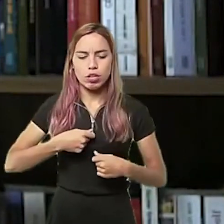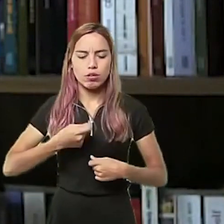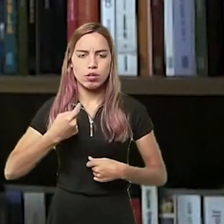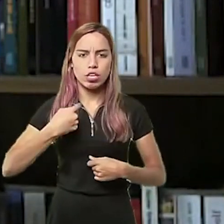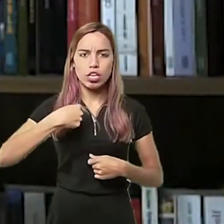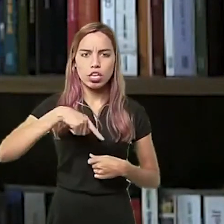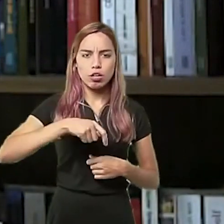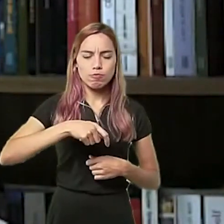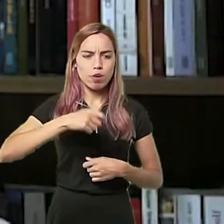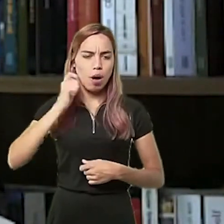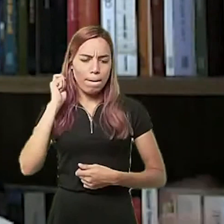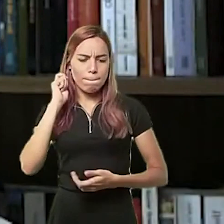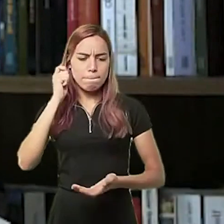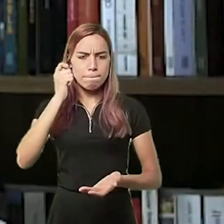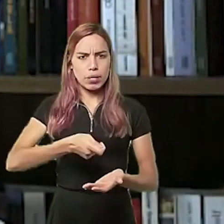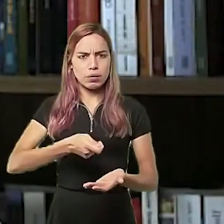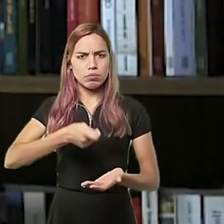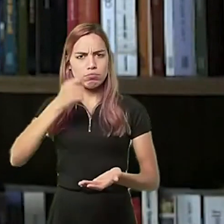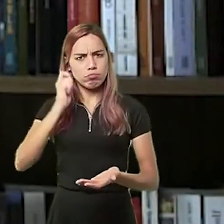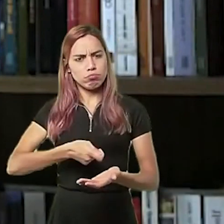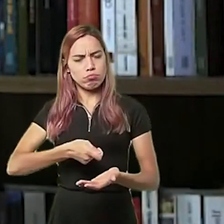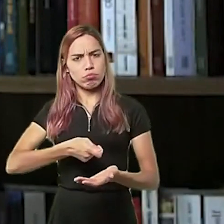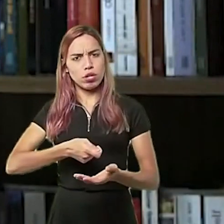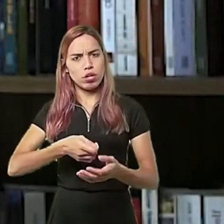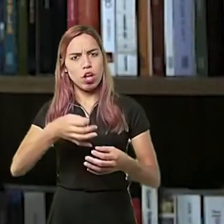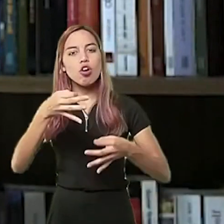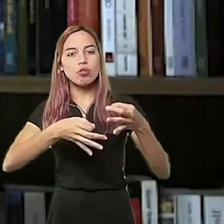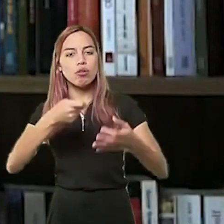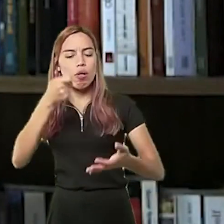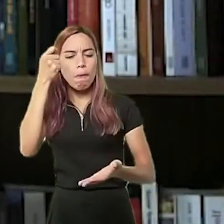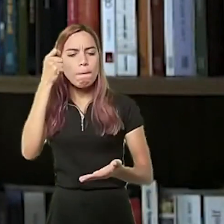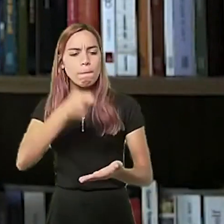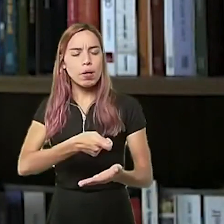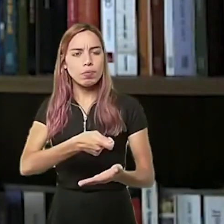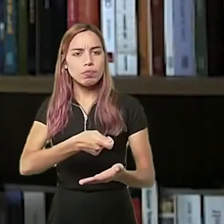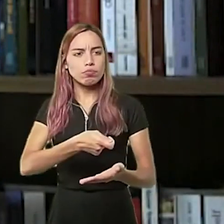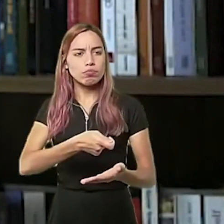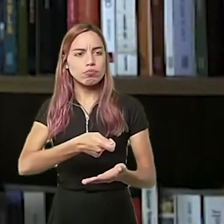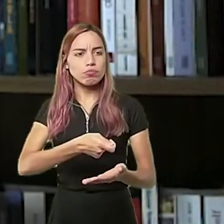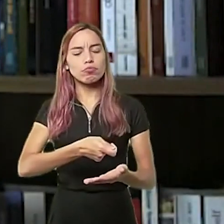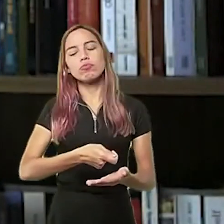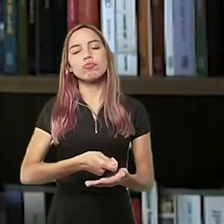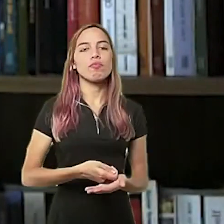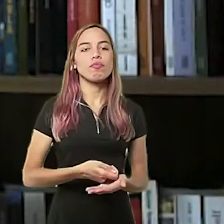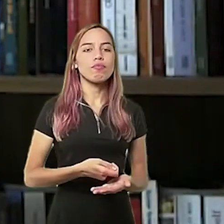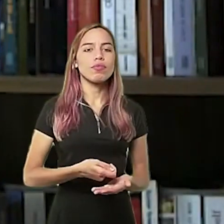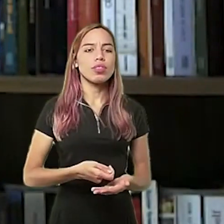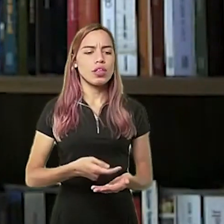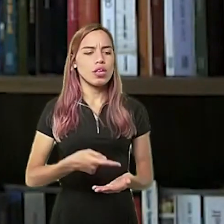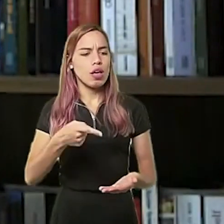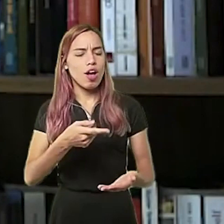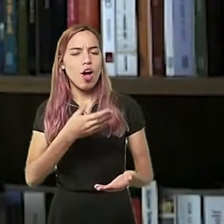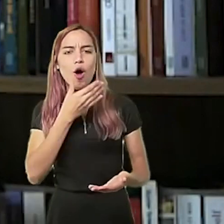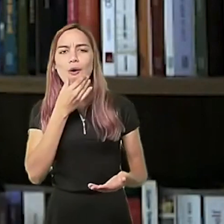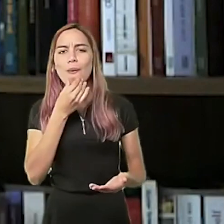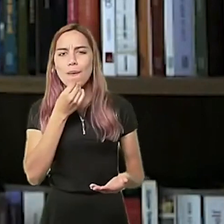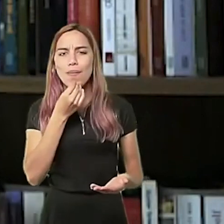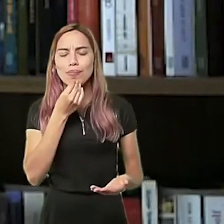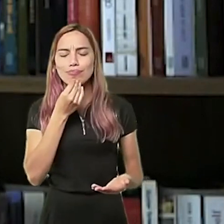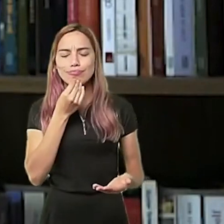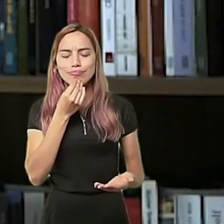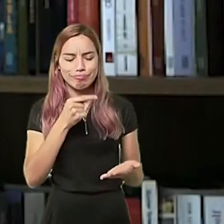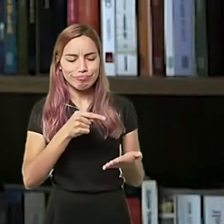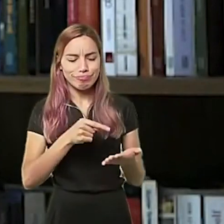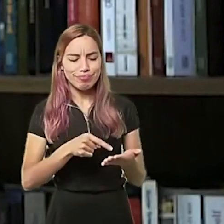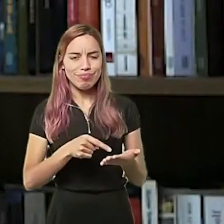suas trajetórias. E é um monumento aquela obra, né, então não tem como se encantar. E daí